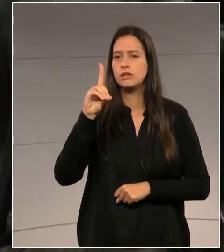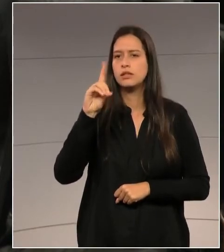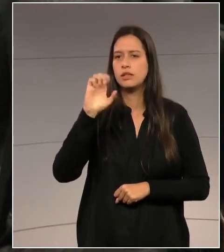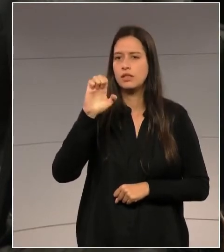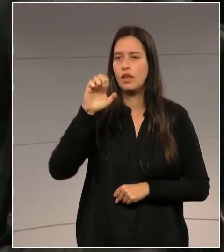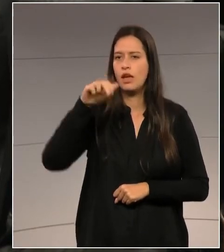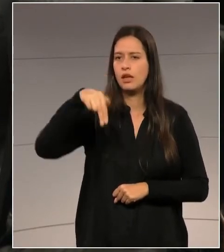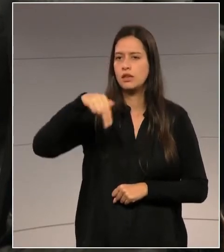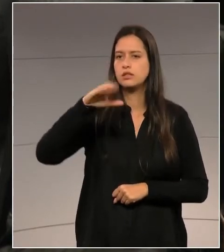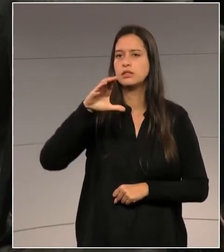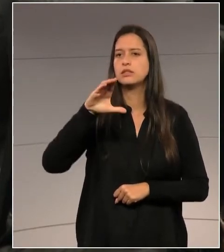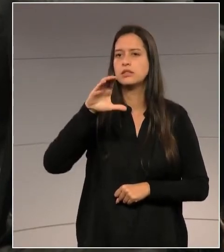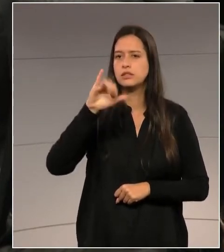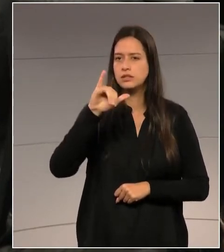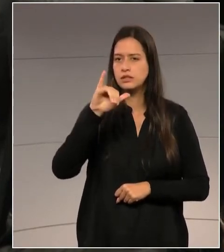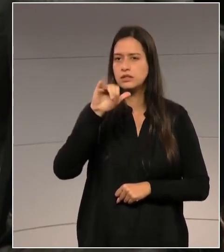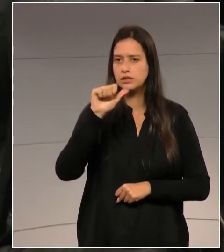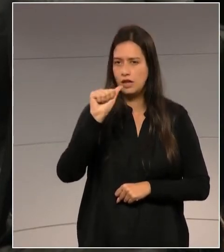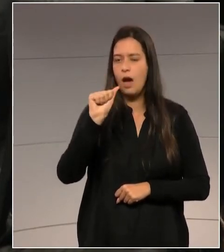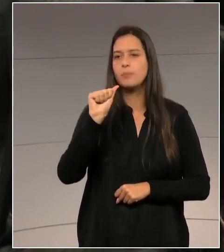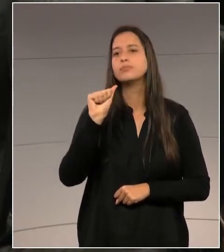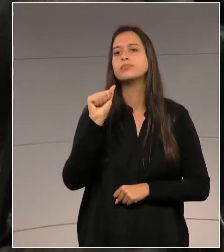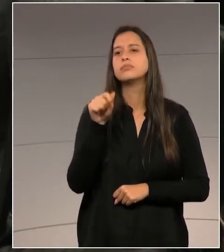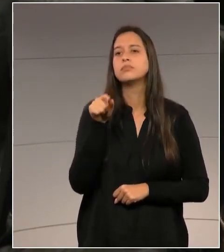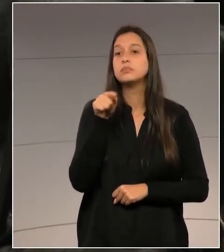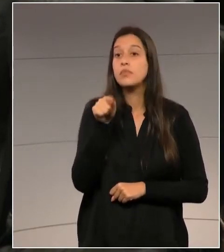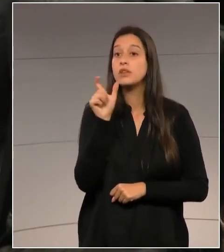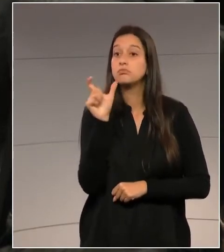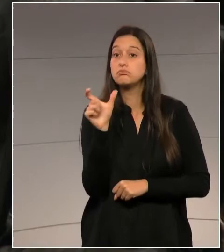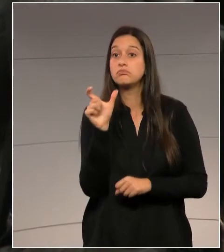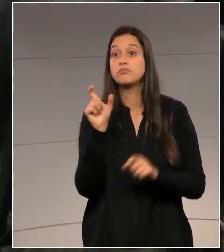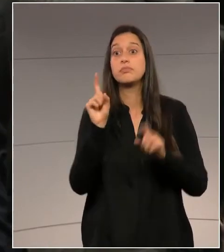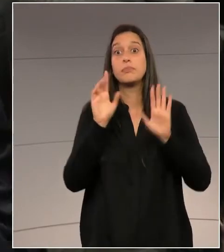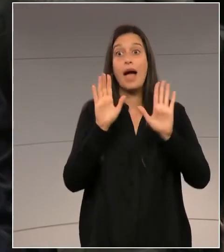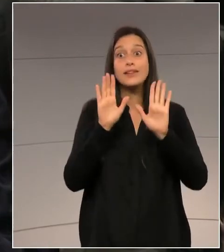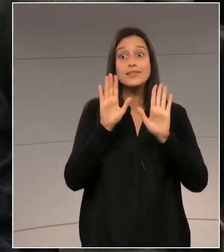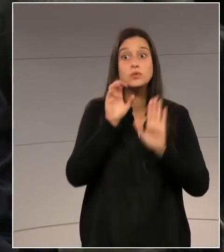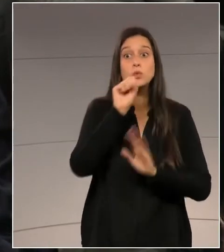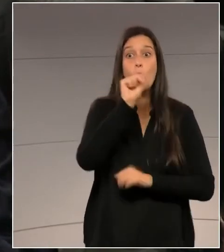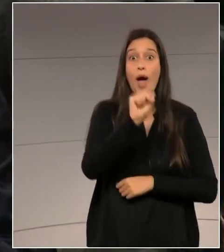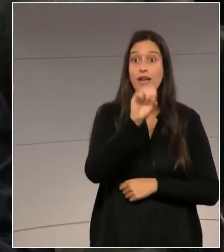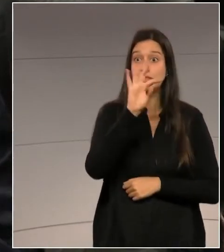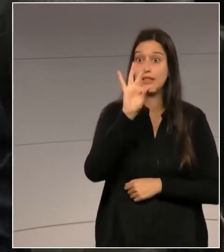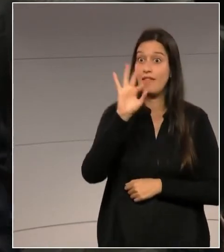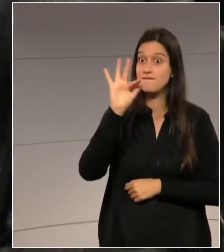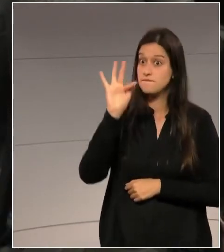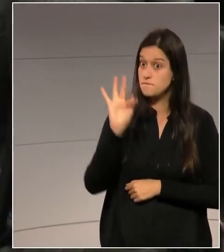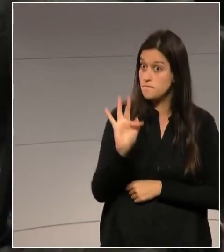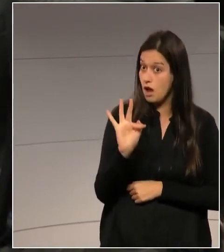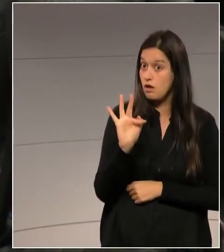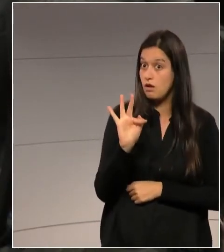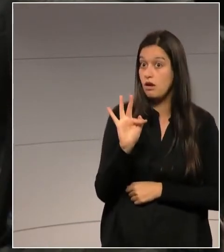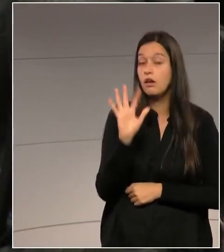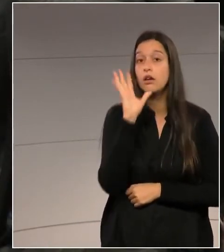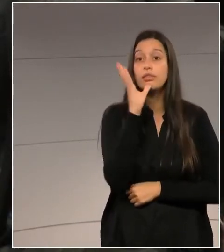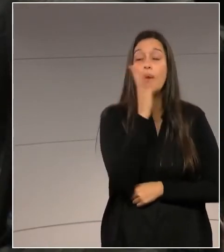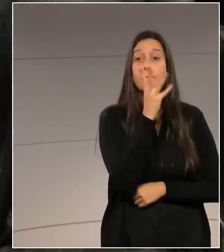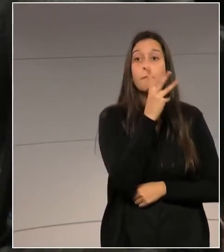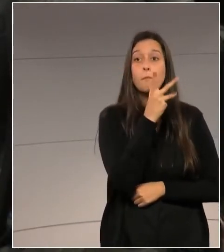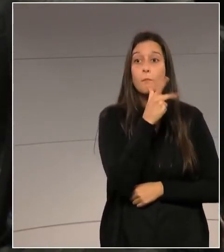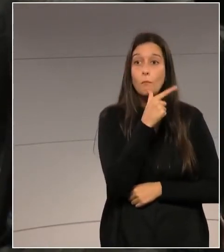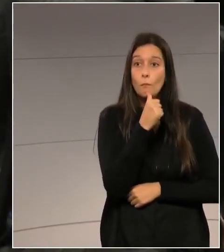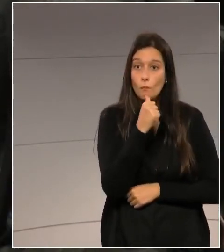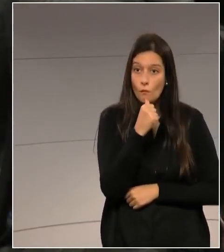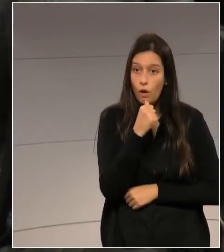isso que de 2016 até agora alguns juízes mandaram prender outros mandaram soltar